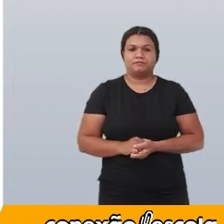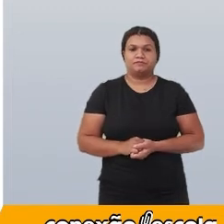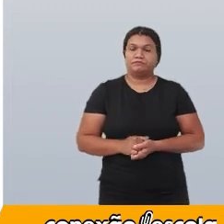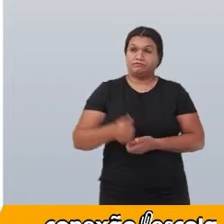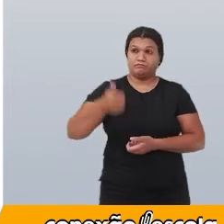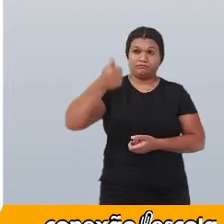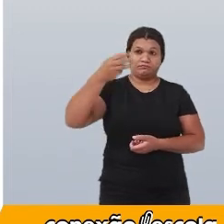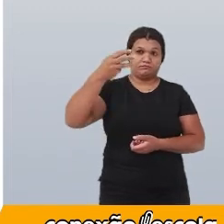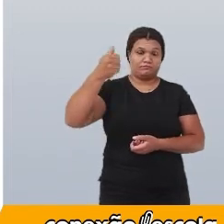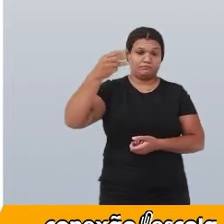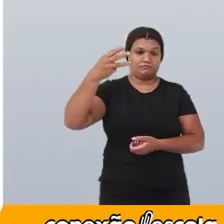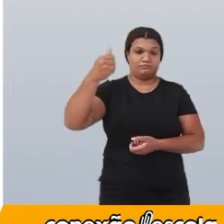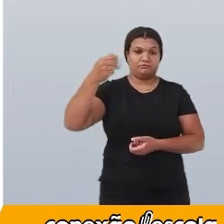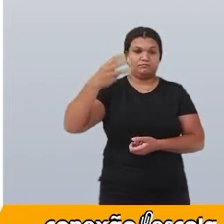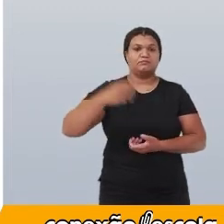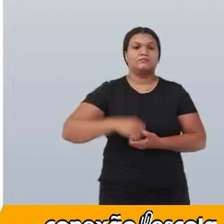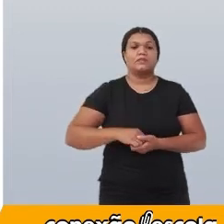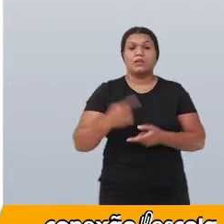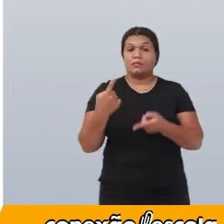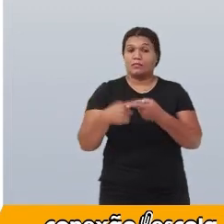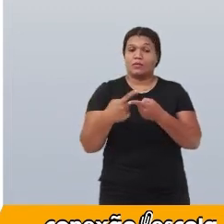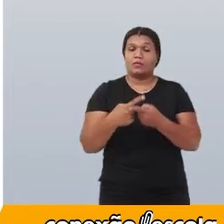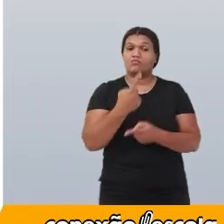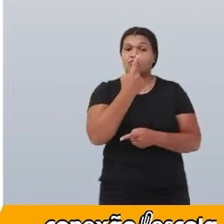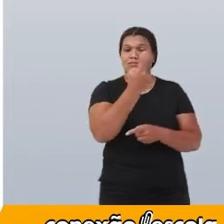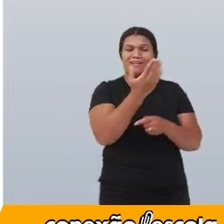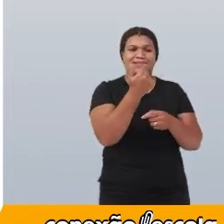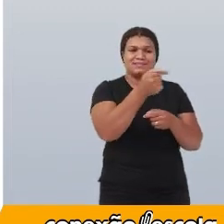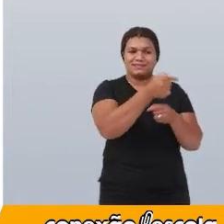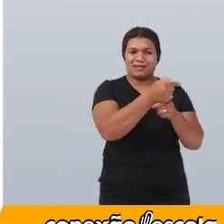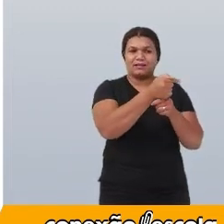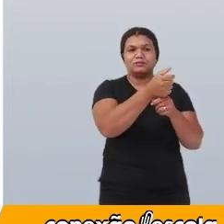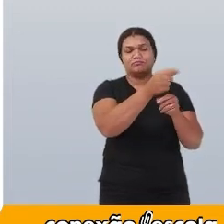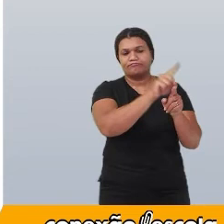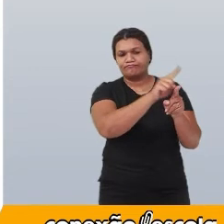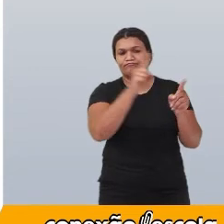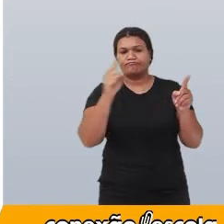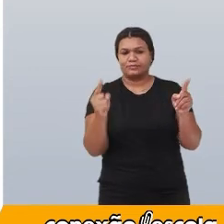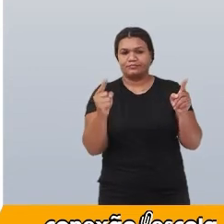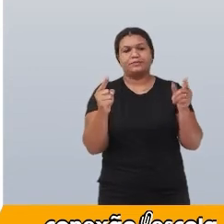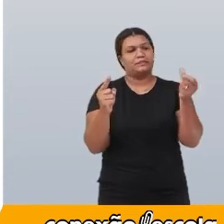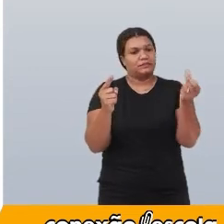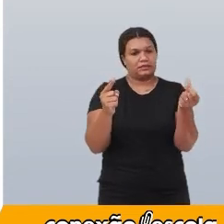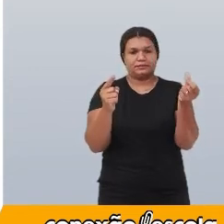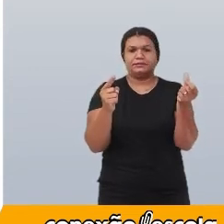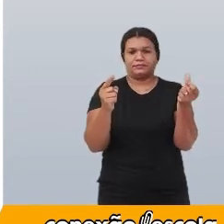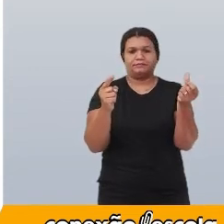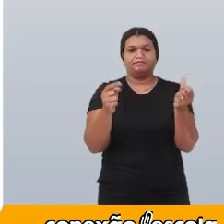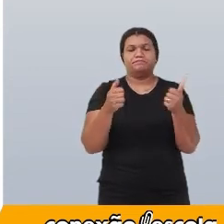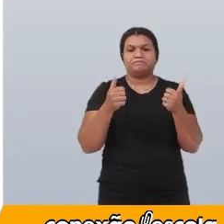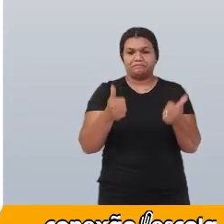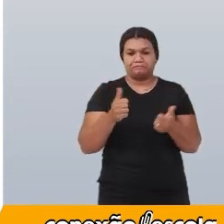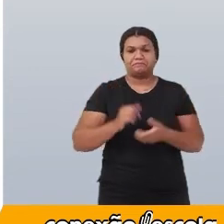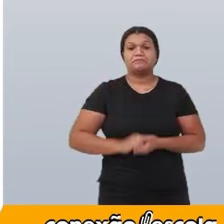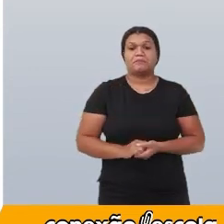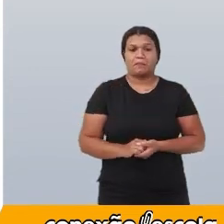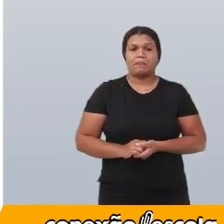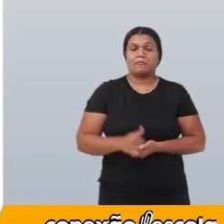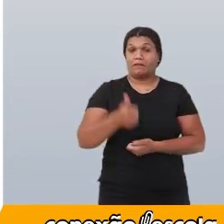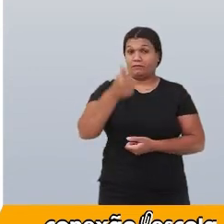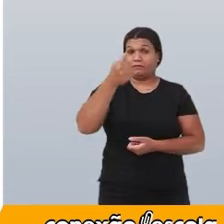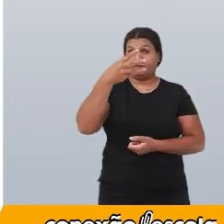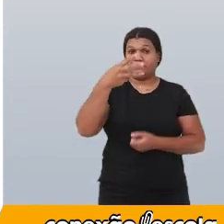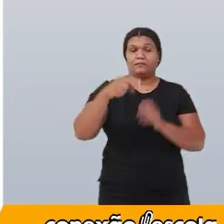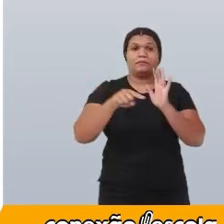13 décimos, porque uma unidade é o mesmo que 10 décimos, certo? 13